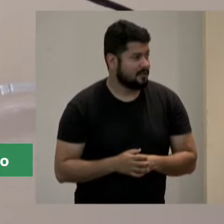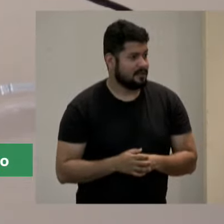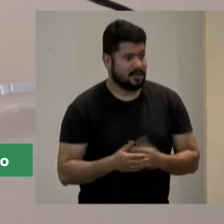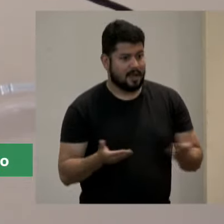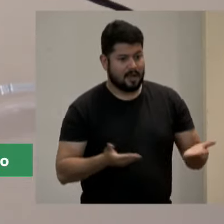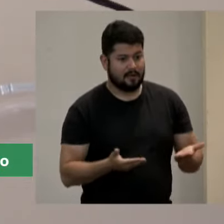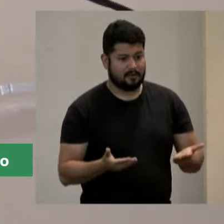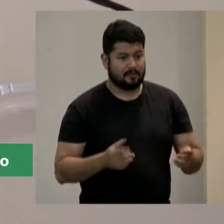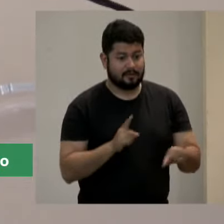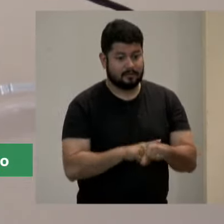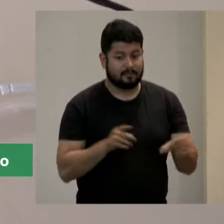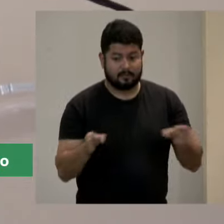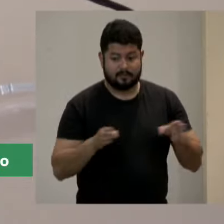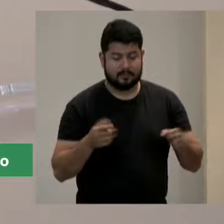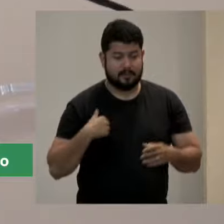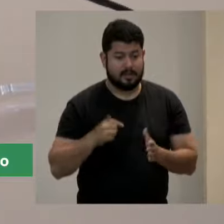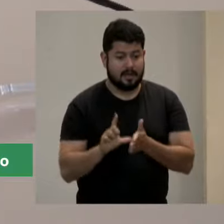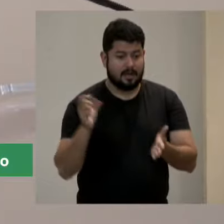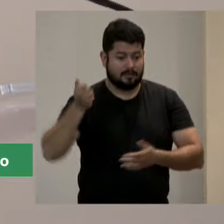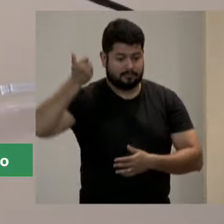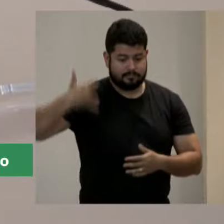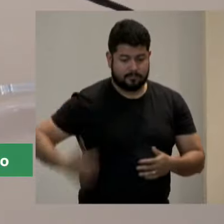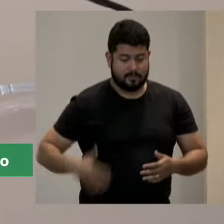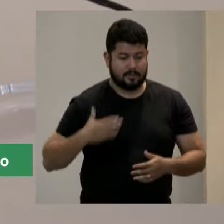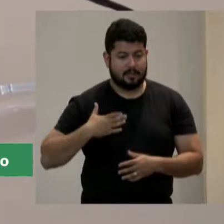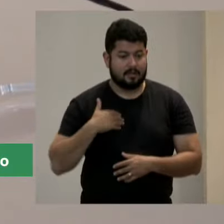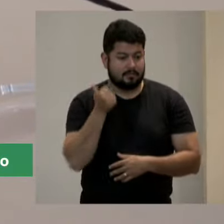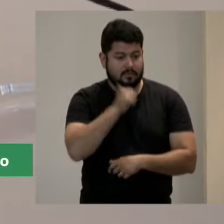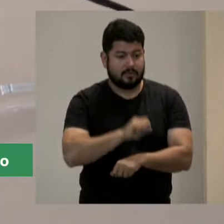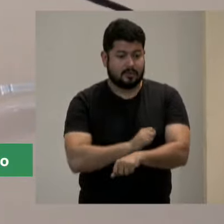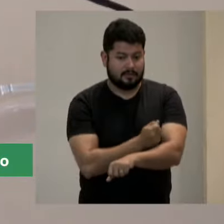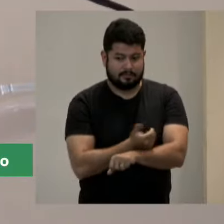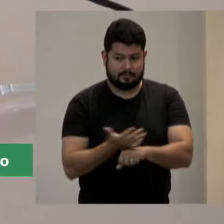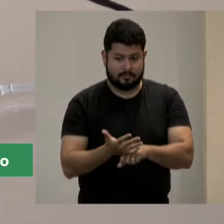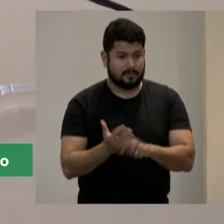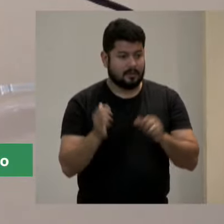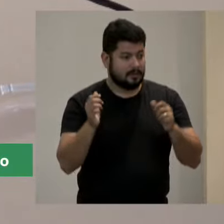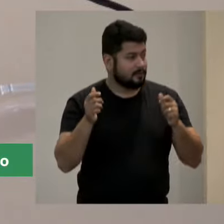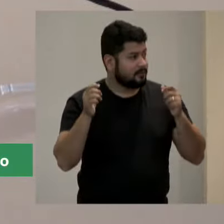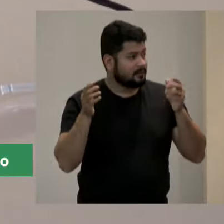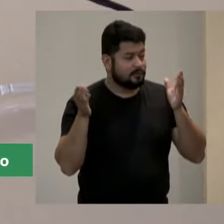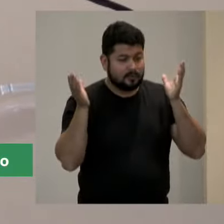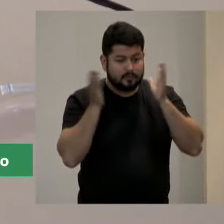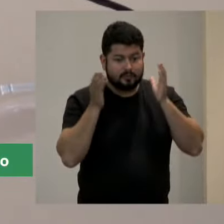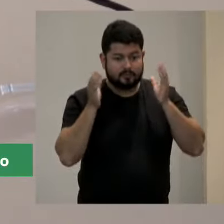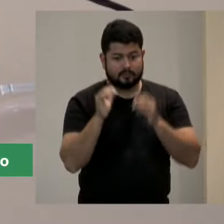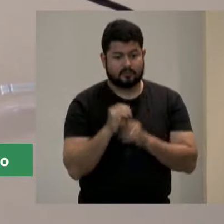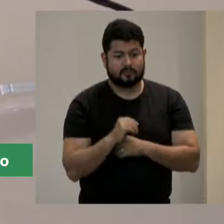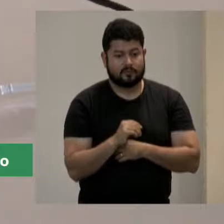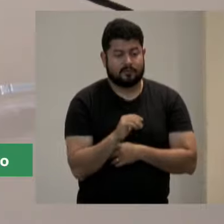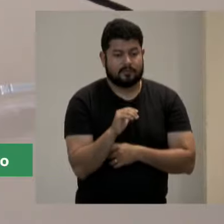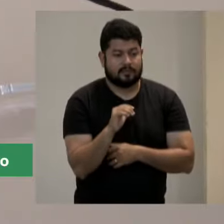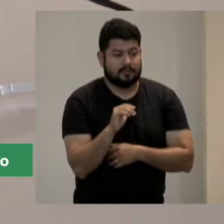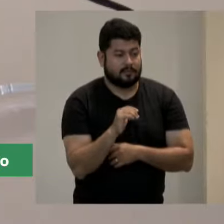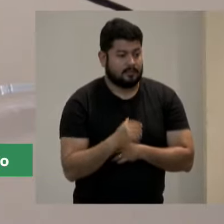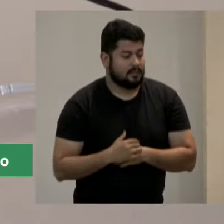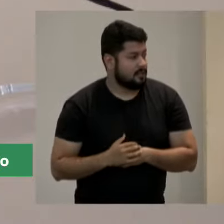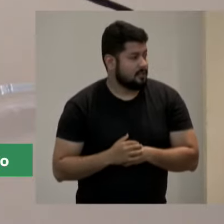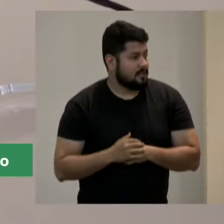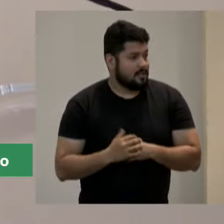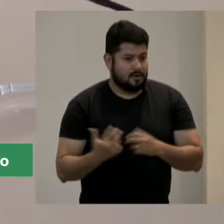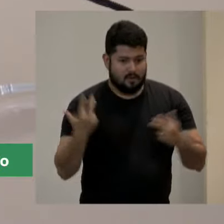importante. Eu vou me autodescrever, eu sou uma mulher branca, de cabelos curtos, castanhos, até acho que agora é a altura dos ombros, cortei recentemente,